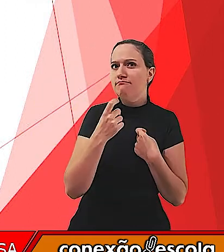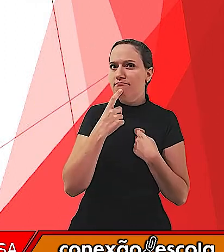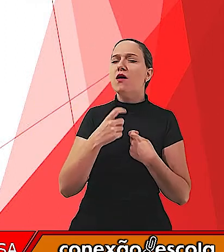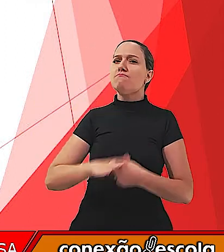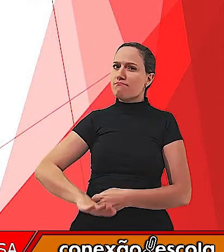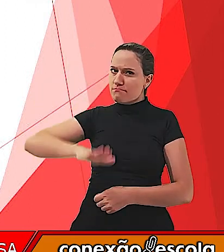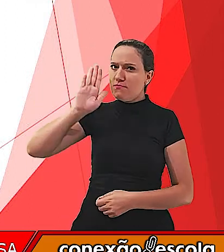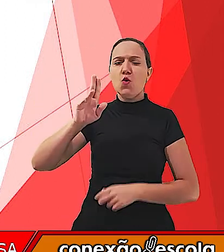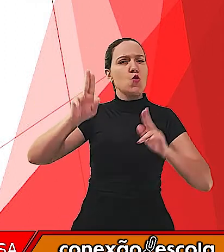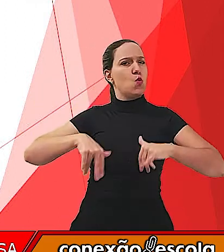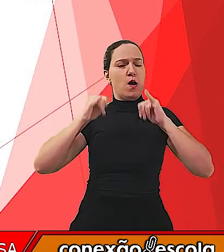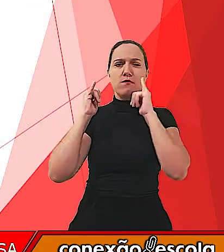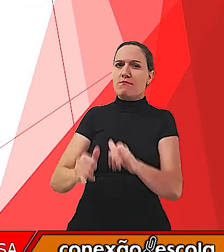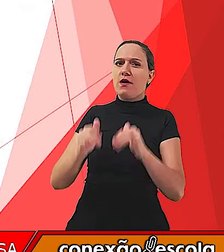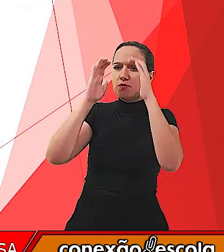sua mãezinha.